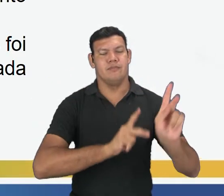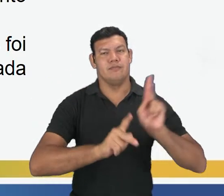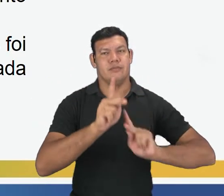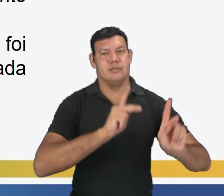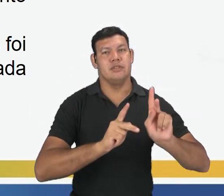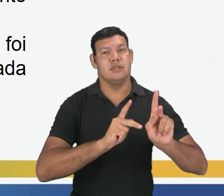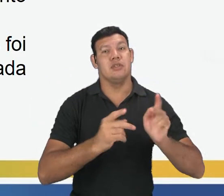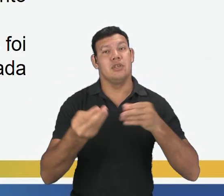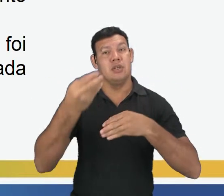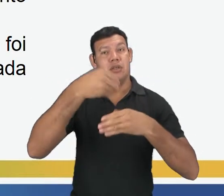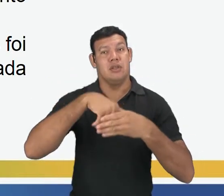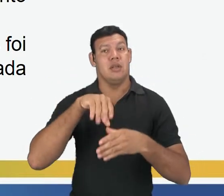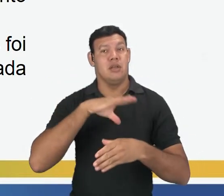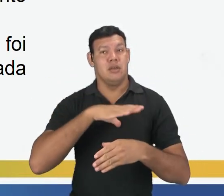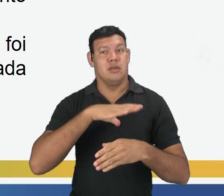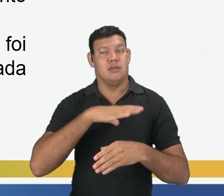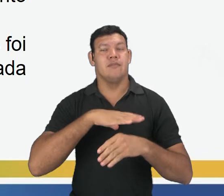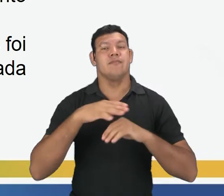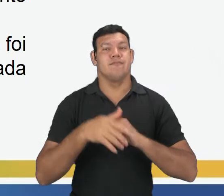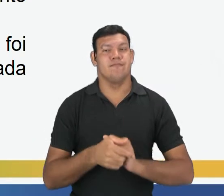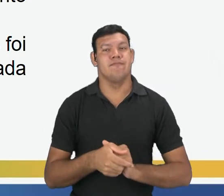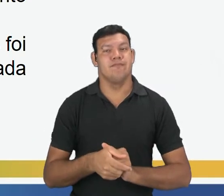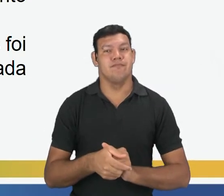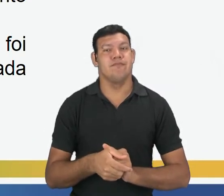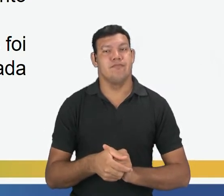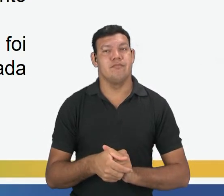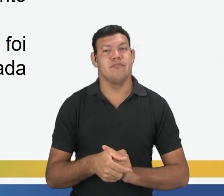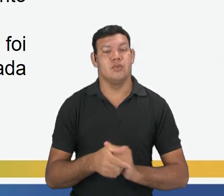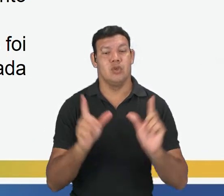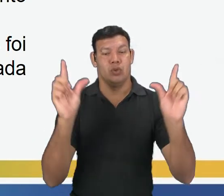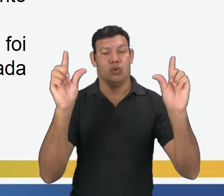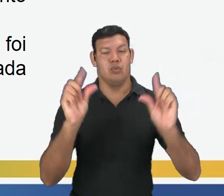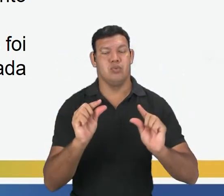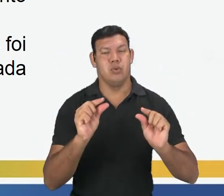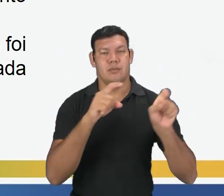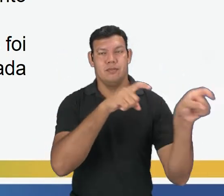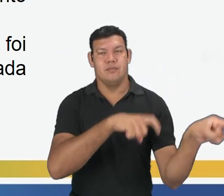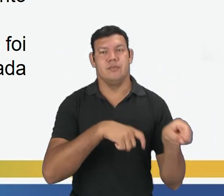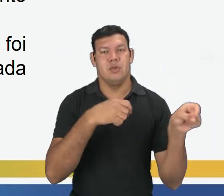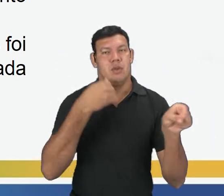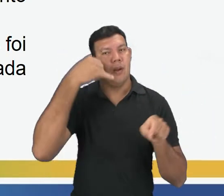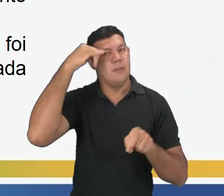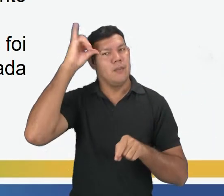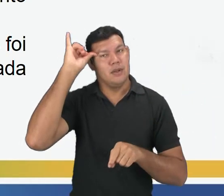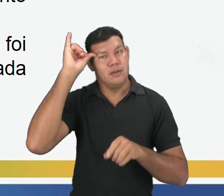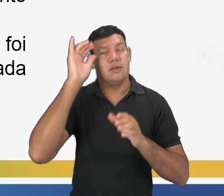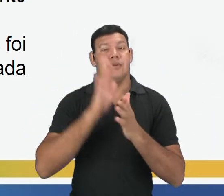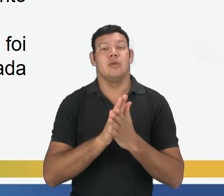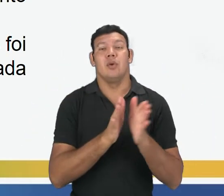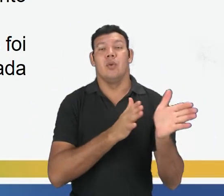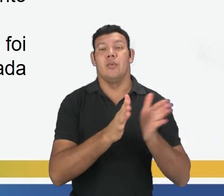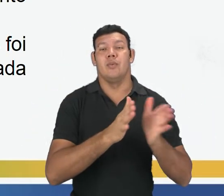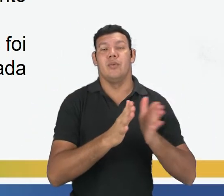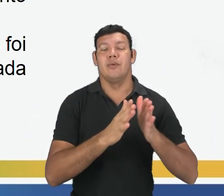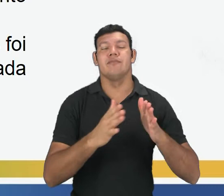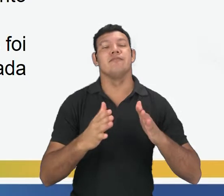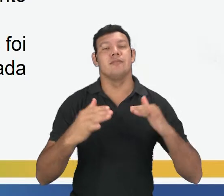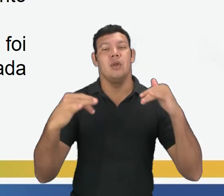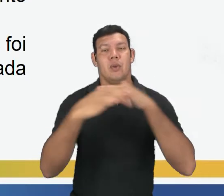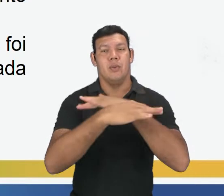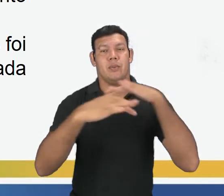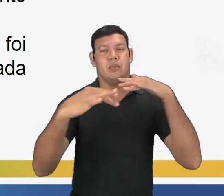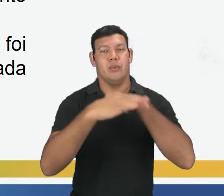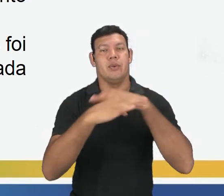em detrimento das zonas rurais. O processo de industrialização dos centros